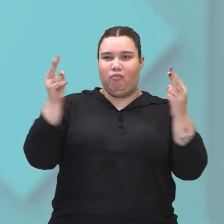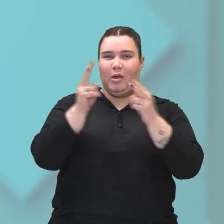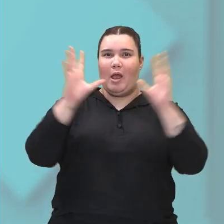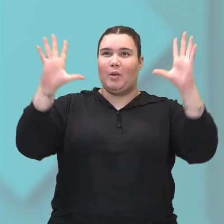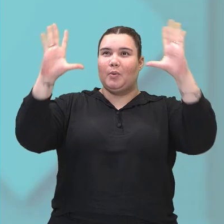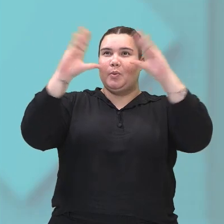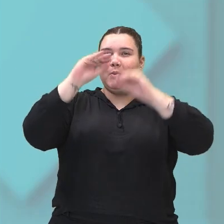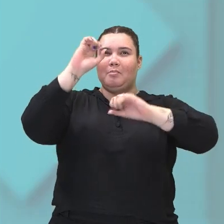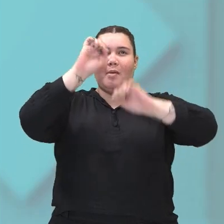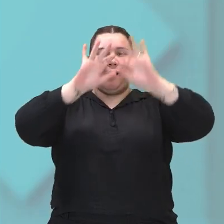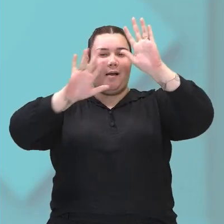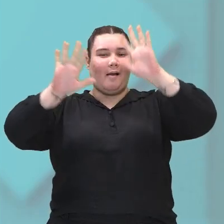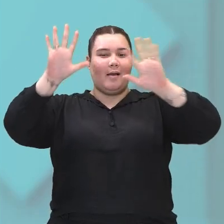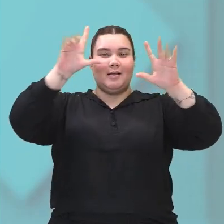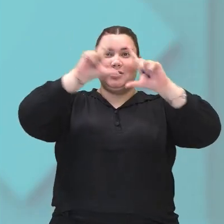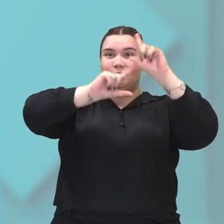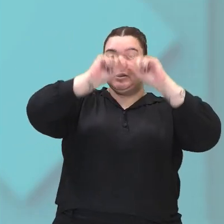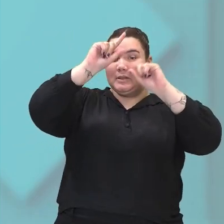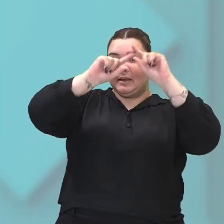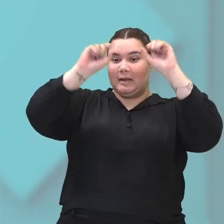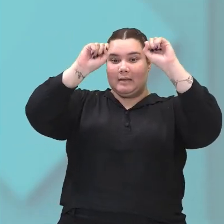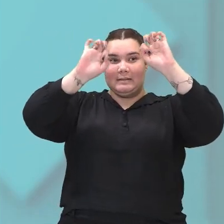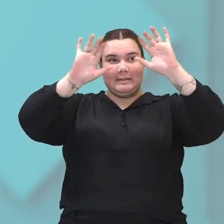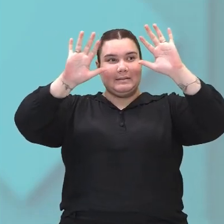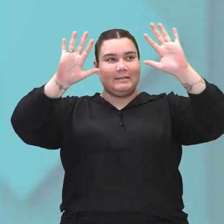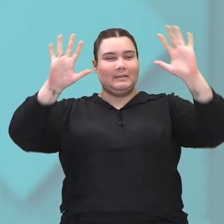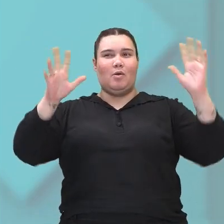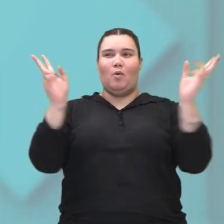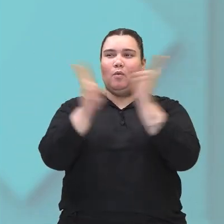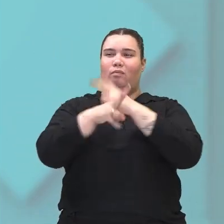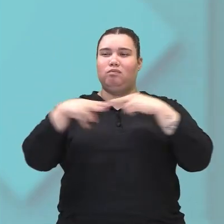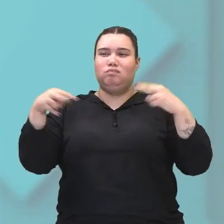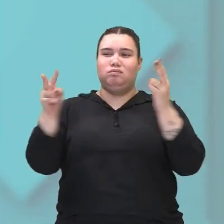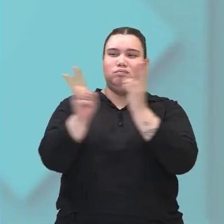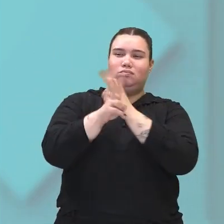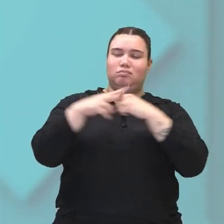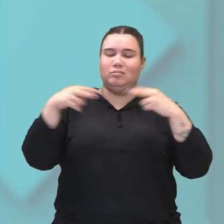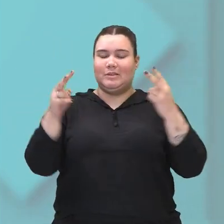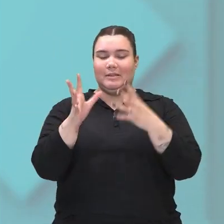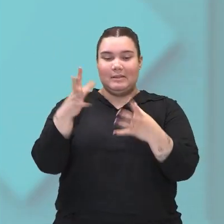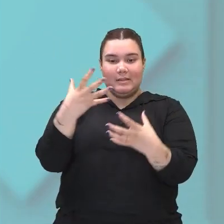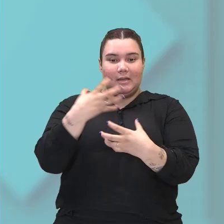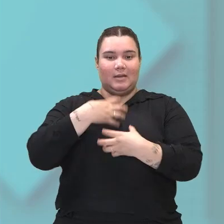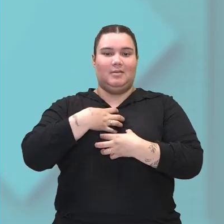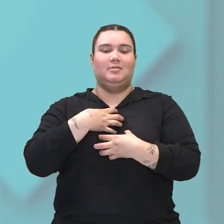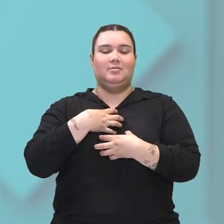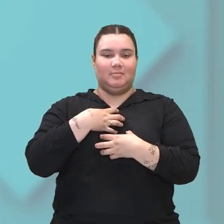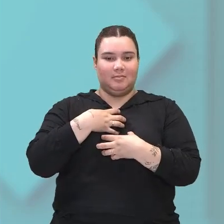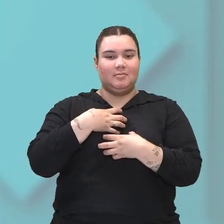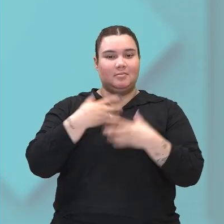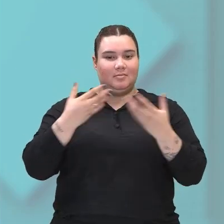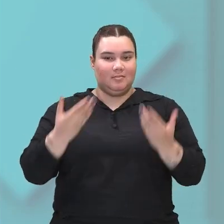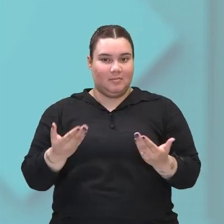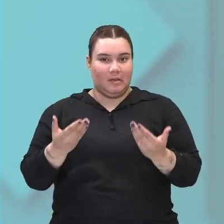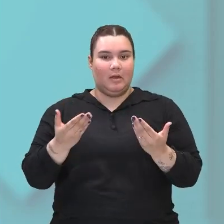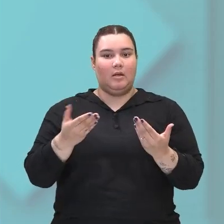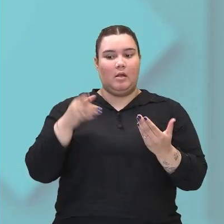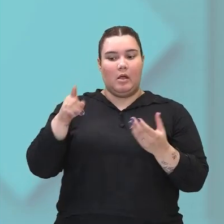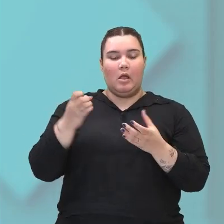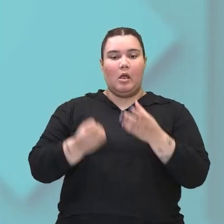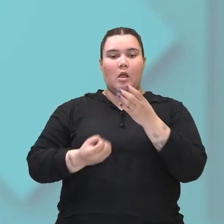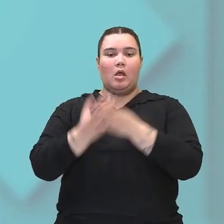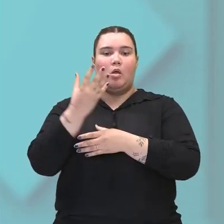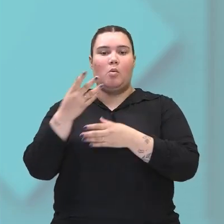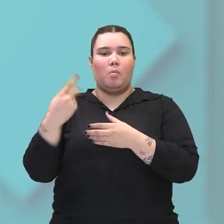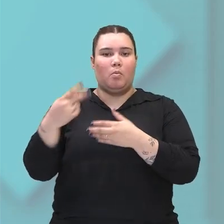estrelada, sentindo o vento, a brisa daquele dia? Sim, a paisagem sonora. Conceito criado por Murray